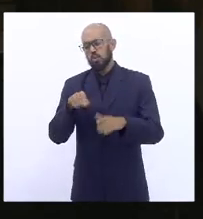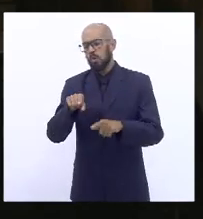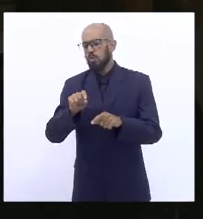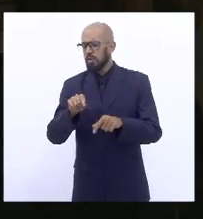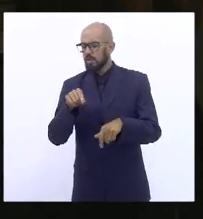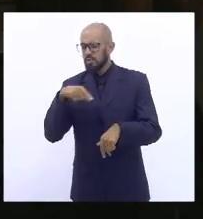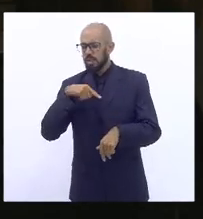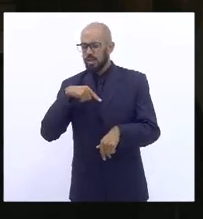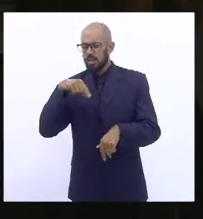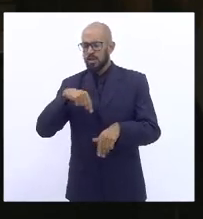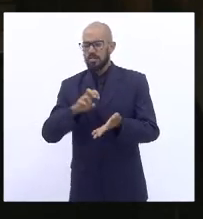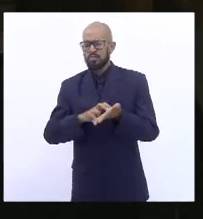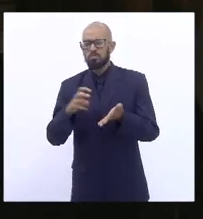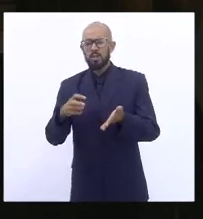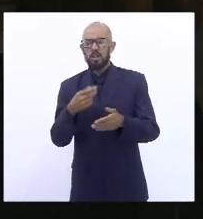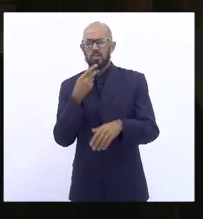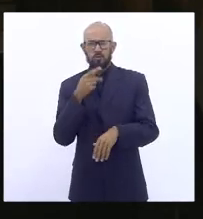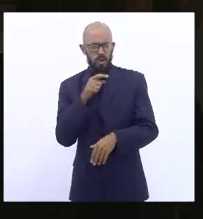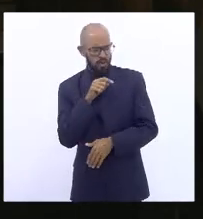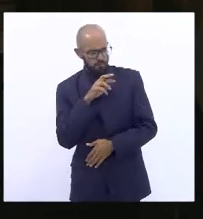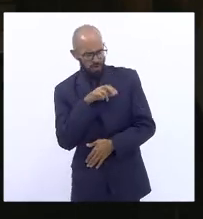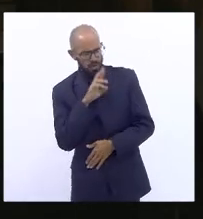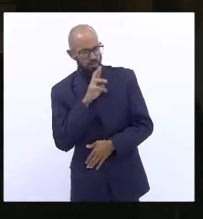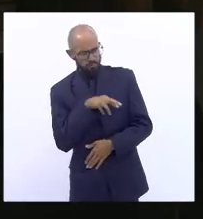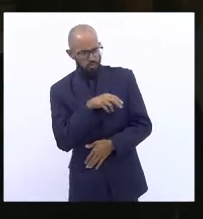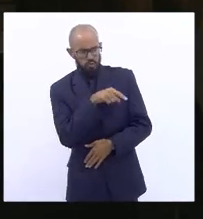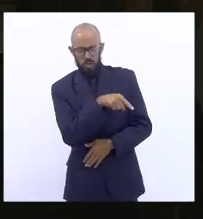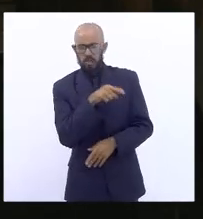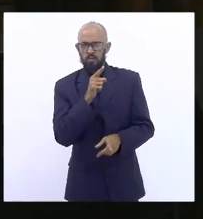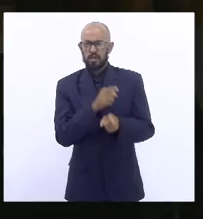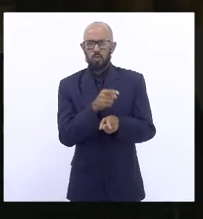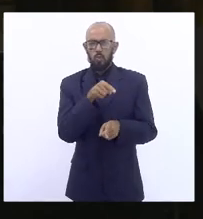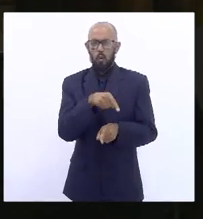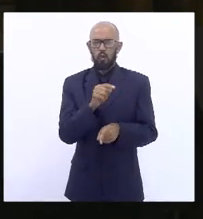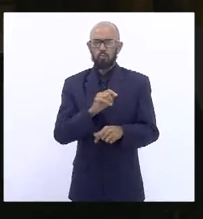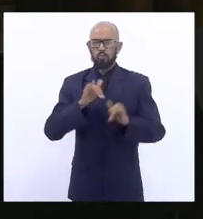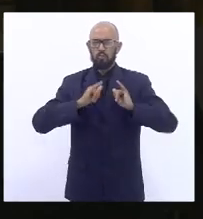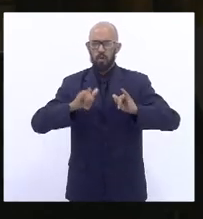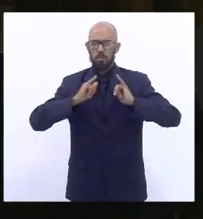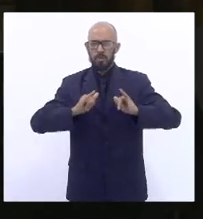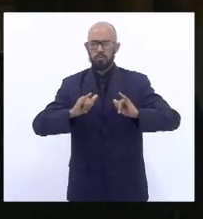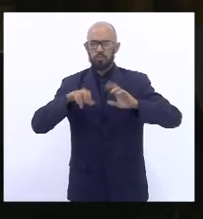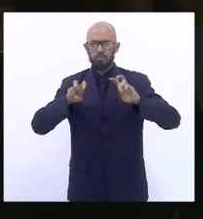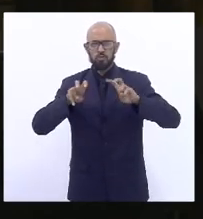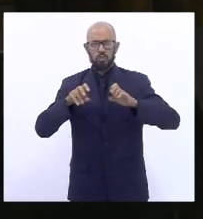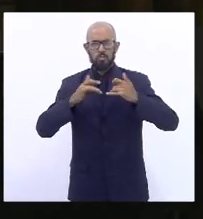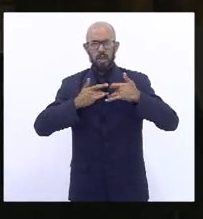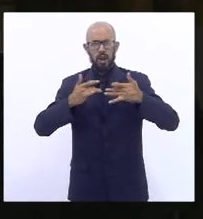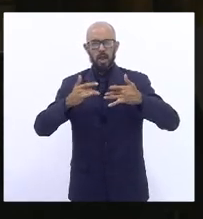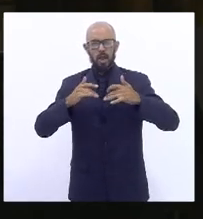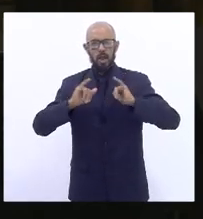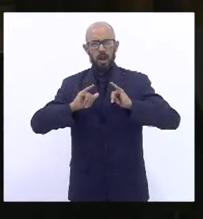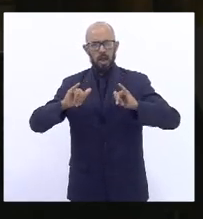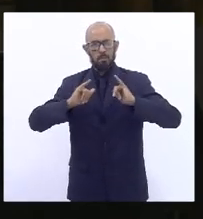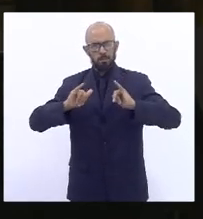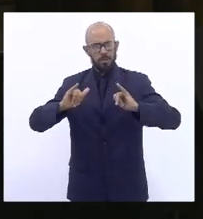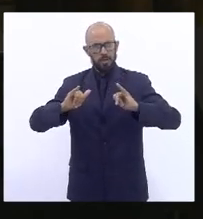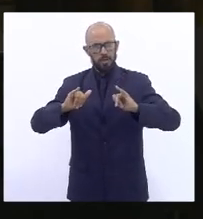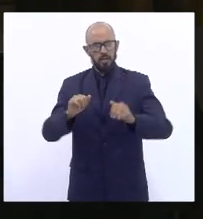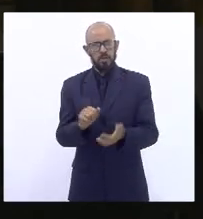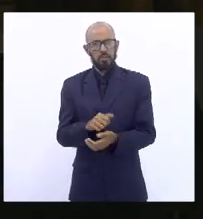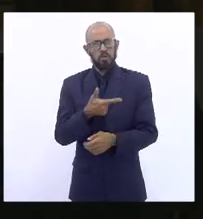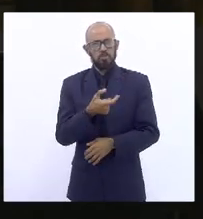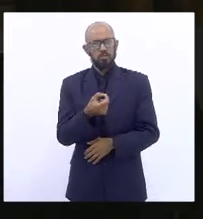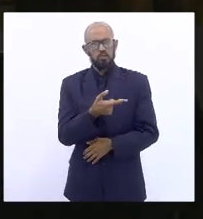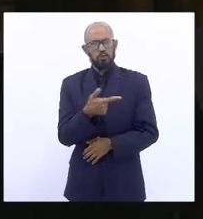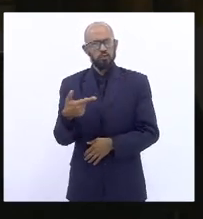manhã? Aí eu falo para ele assim: Dom Roberto, olha, aqui vai ser um encontro formativo sobre a campanha da fraternidade 2022.